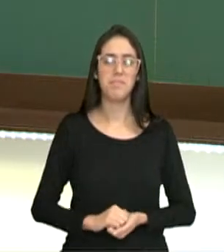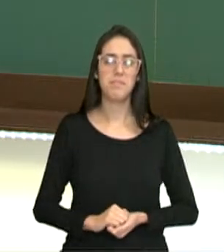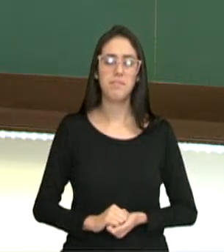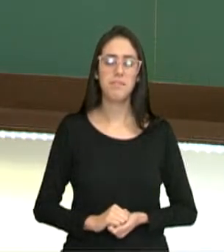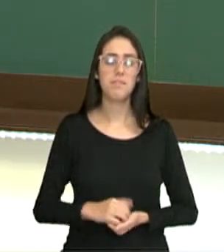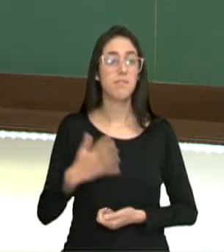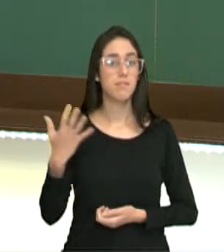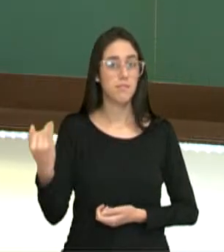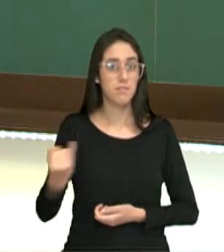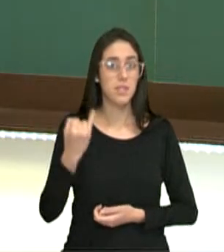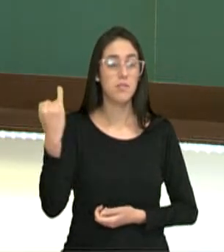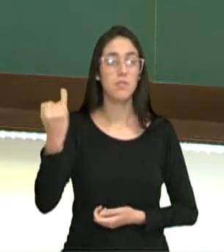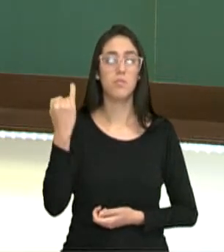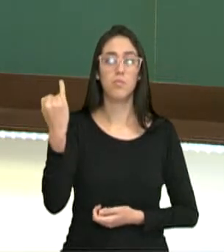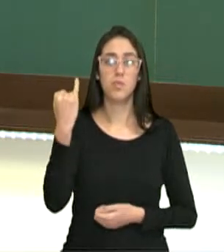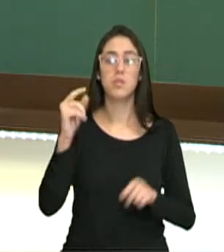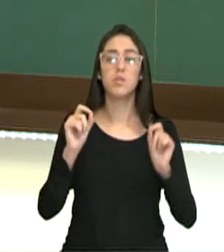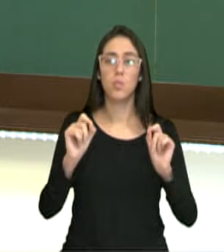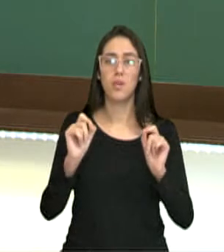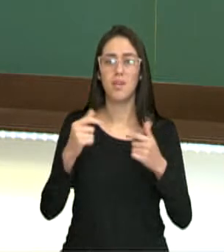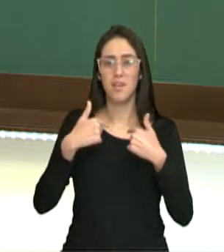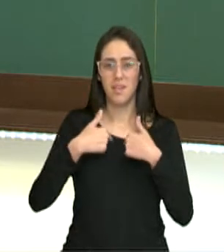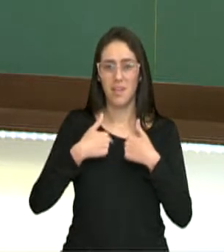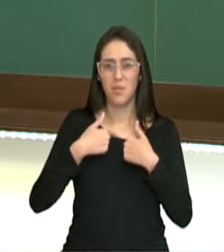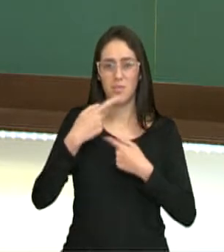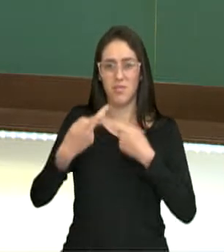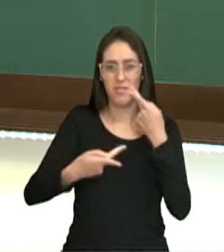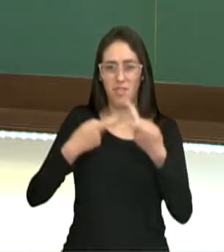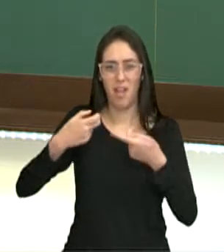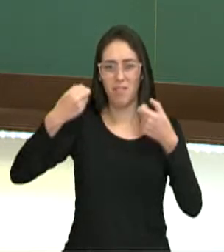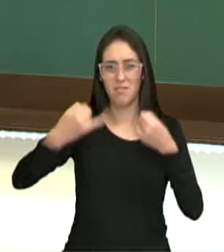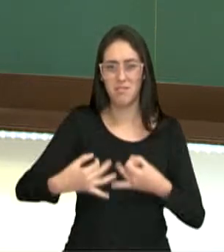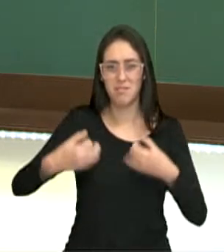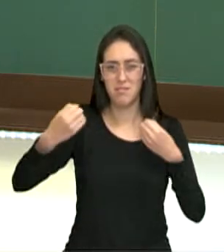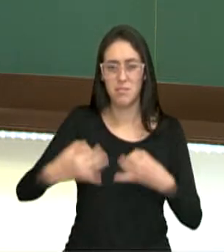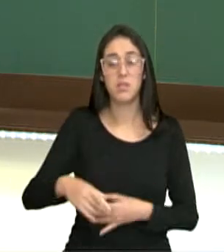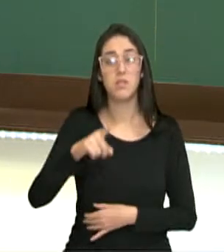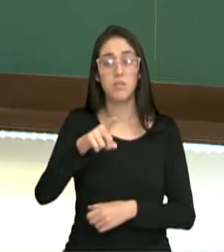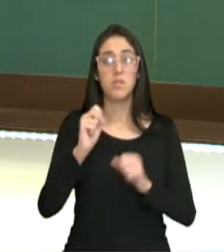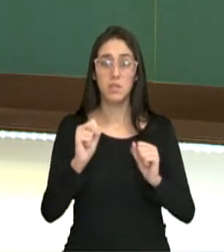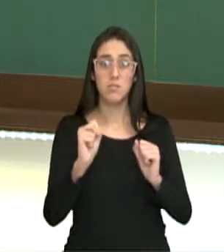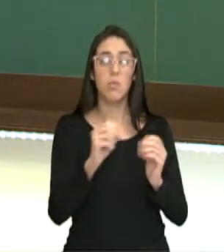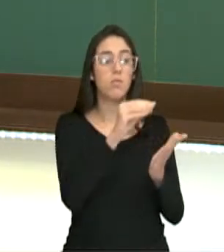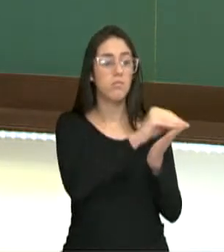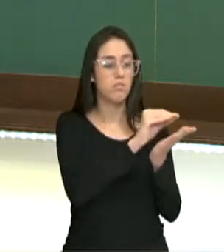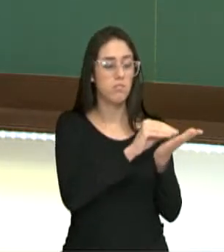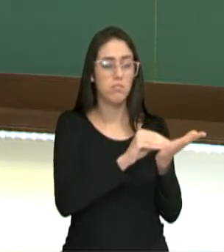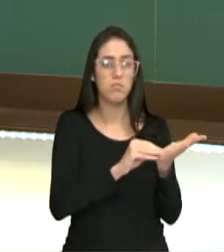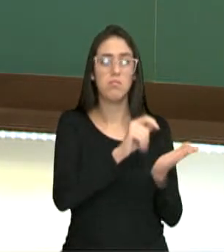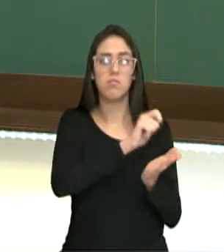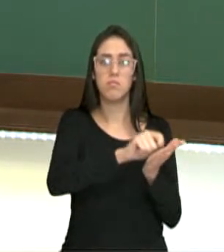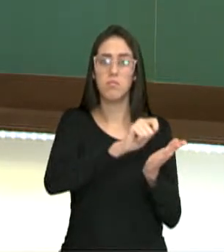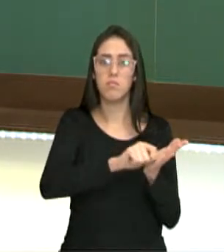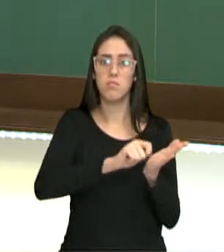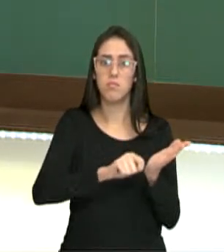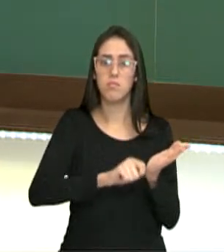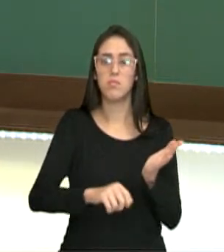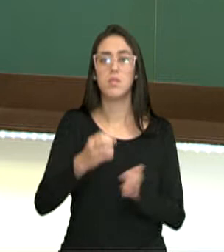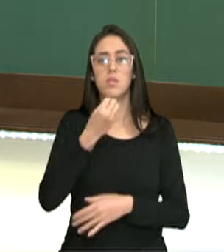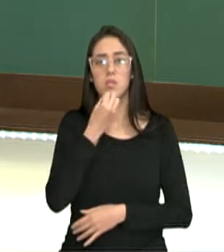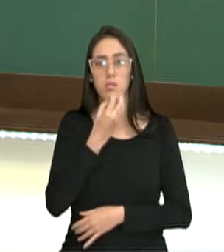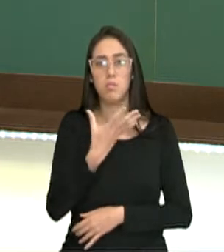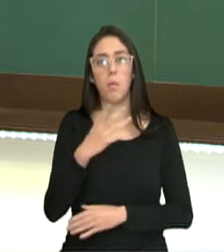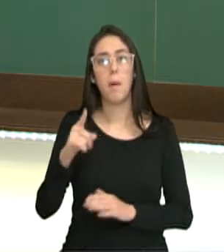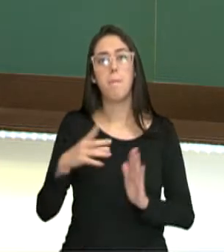é importante que, assim como eu estou falando, você pode já anotando, que ele sirva realmente aí de modelo,